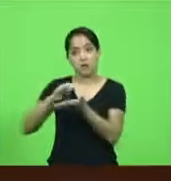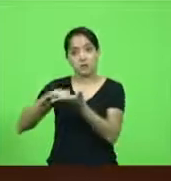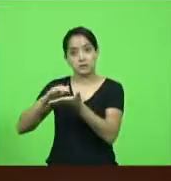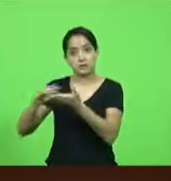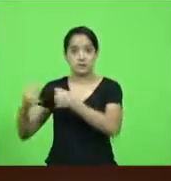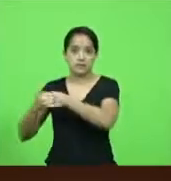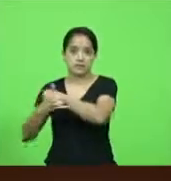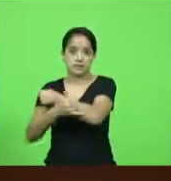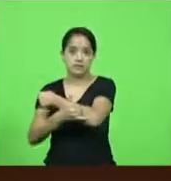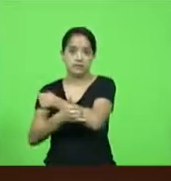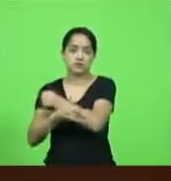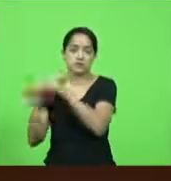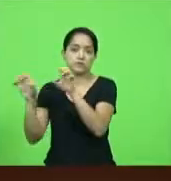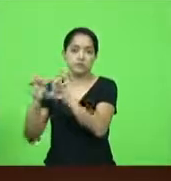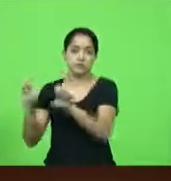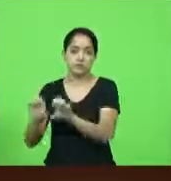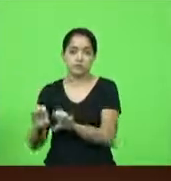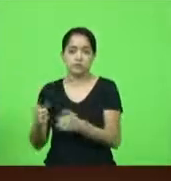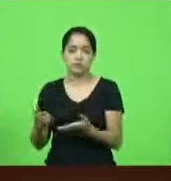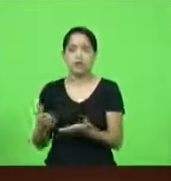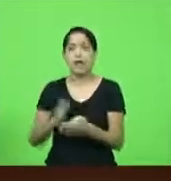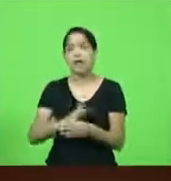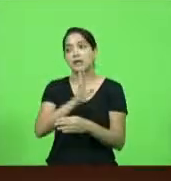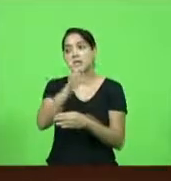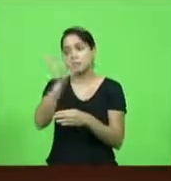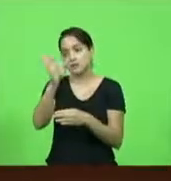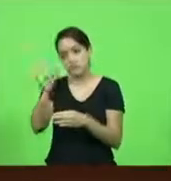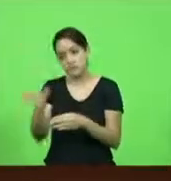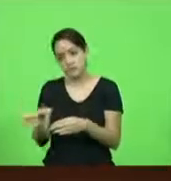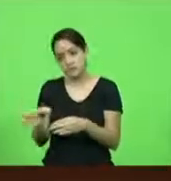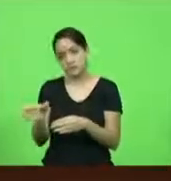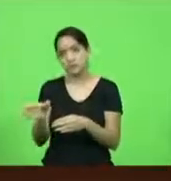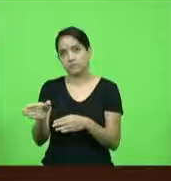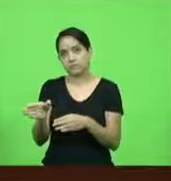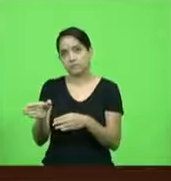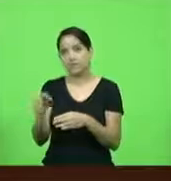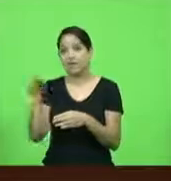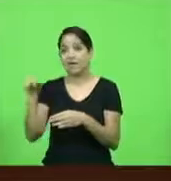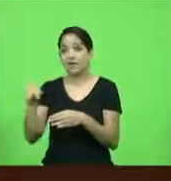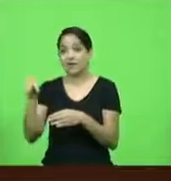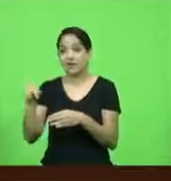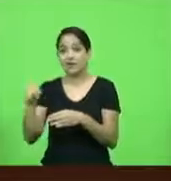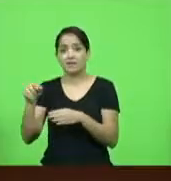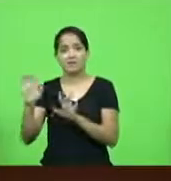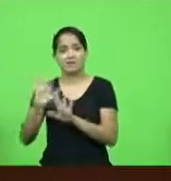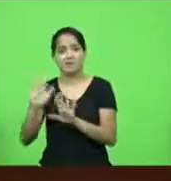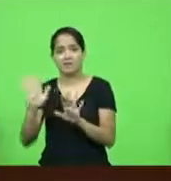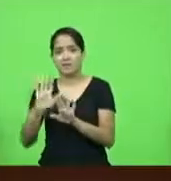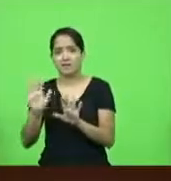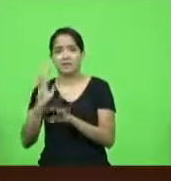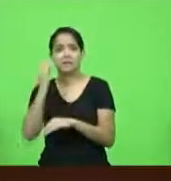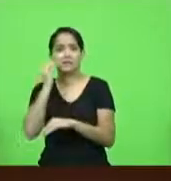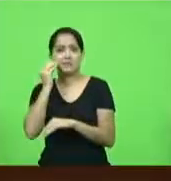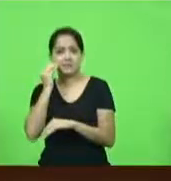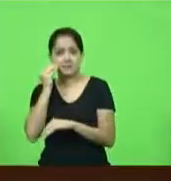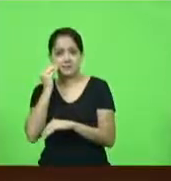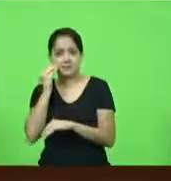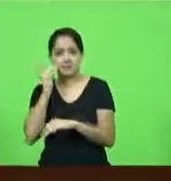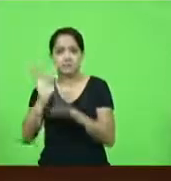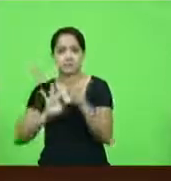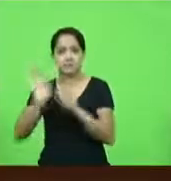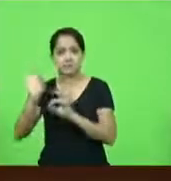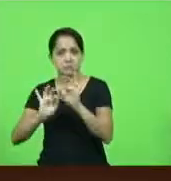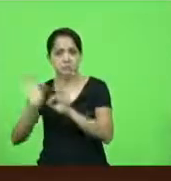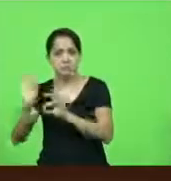Infraestrutura. Chegam na Secretaria de Infraestrutura, a Secretaria diz assim, não, é que nós estamos tentando fazer ainda, elaborando